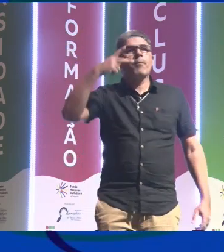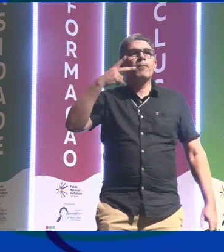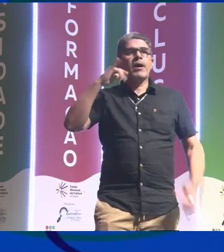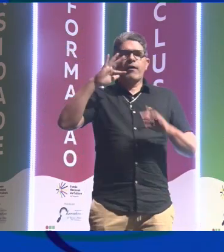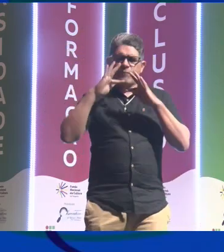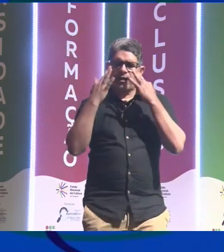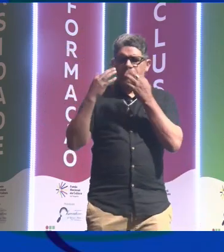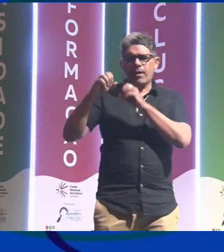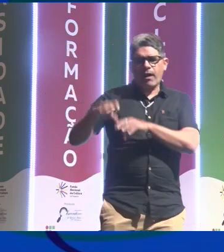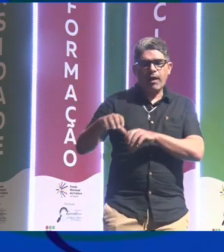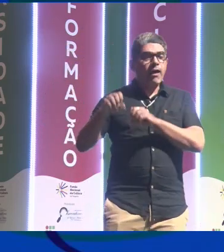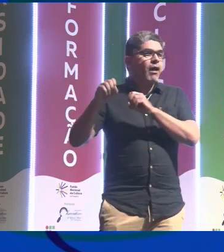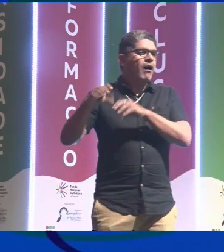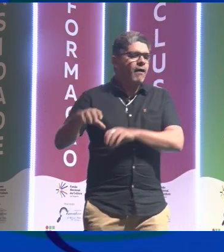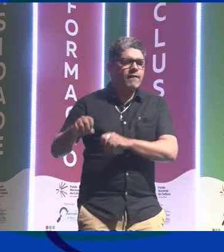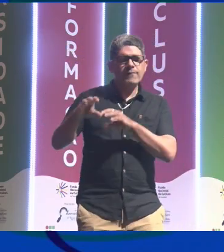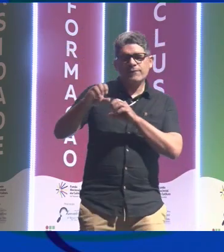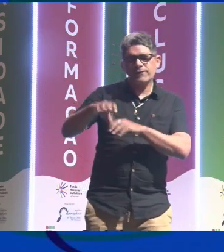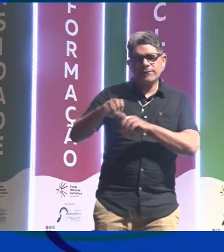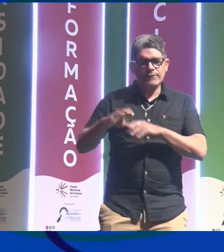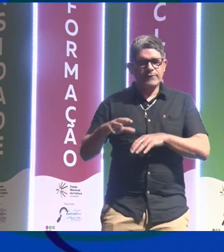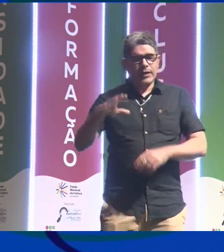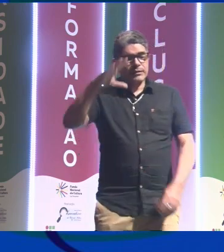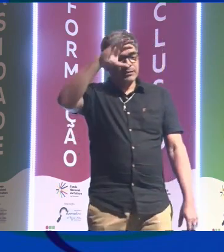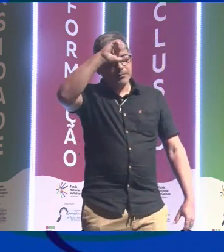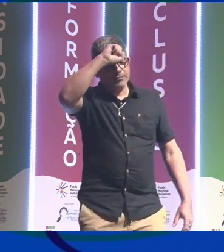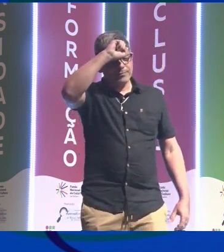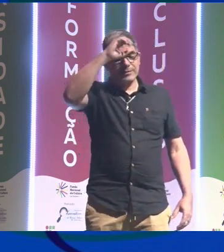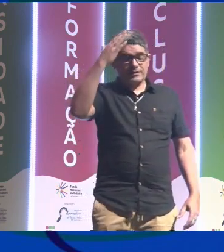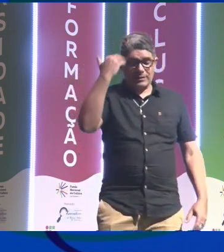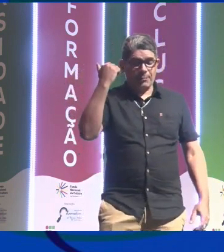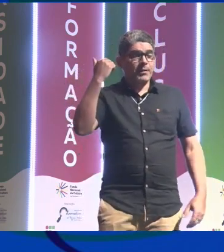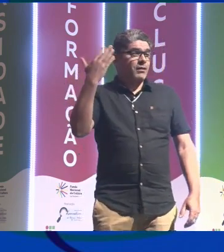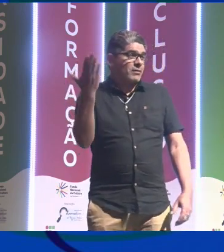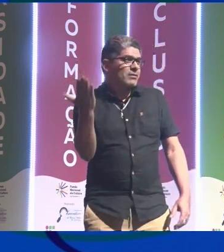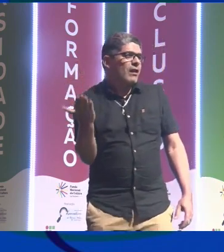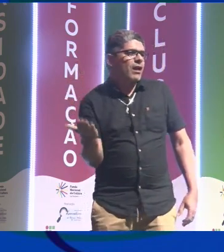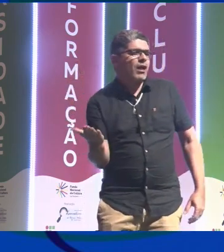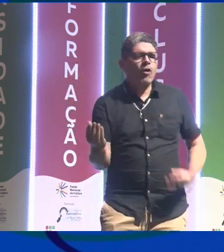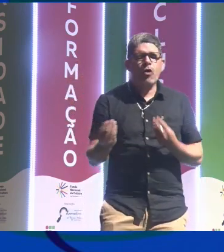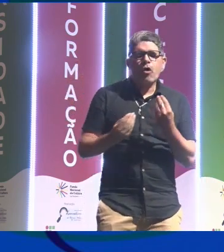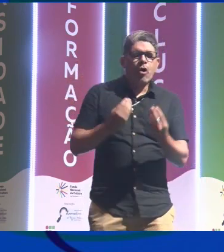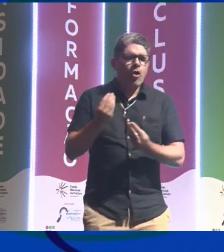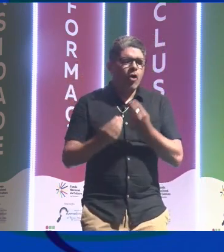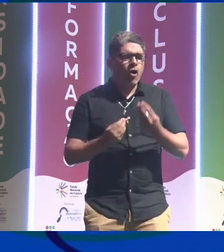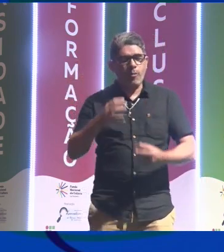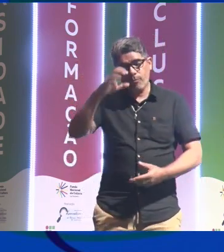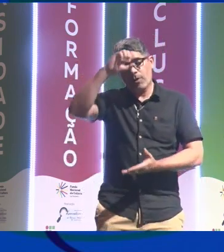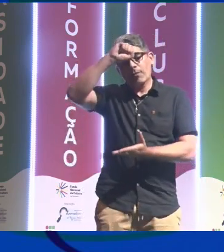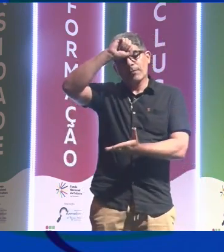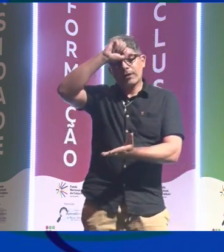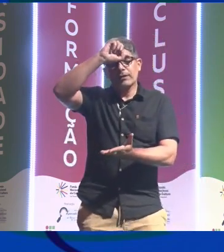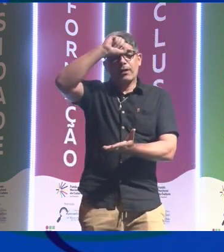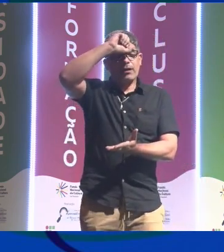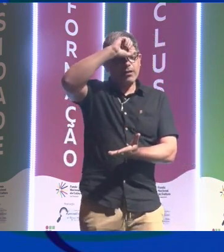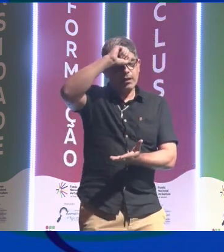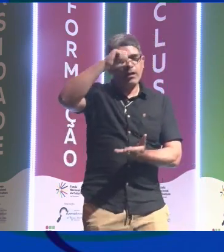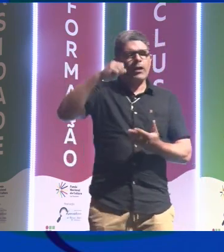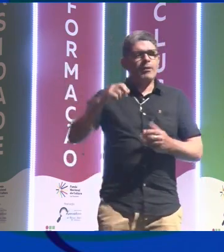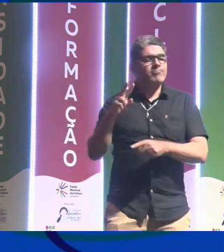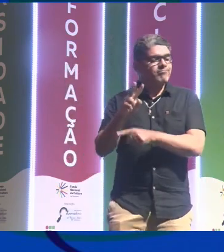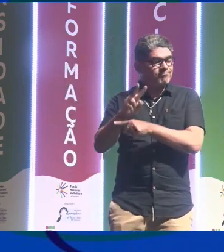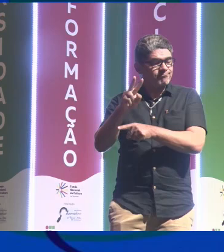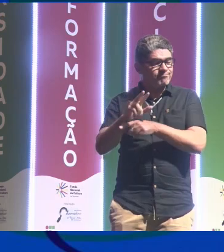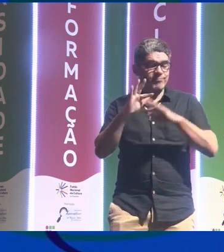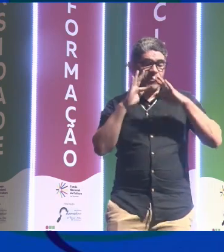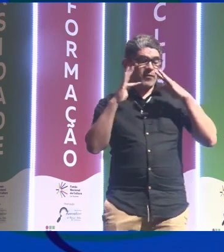pai, amigo, parente. O saber de um agente como um bom aprendiz preservava